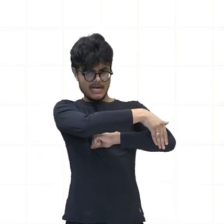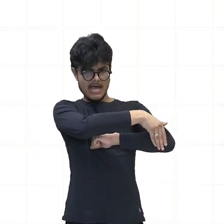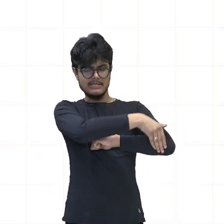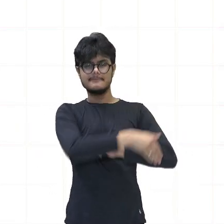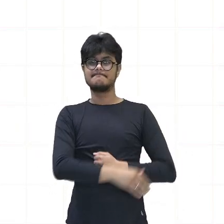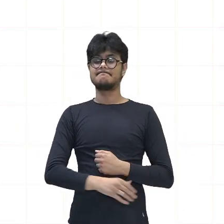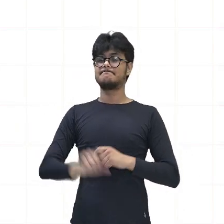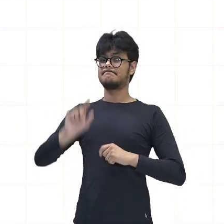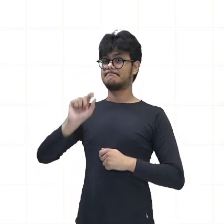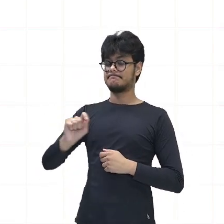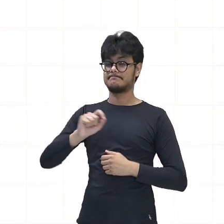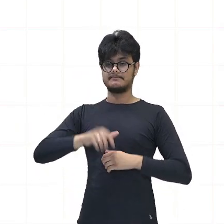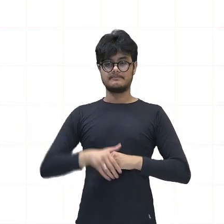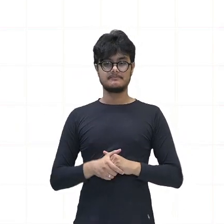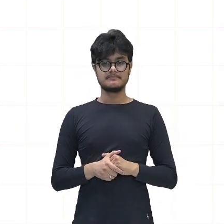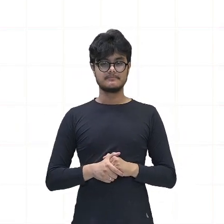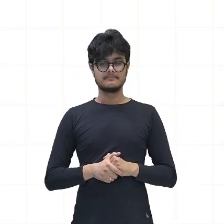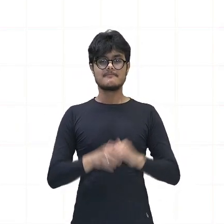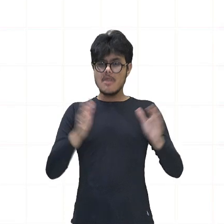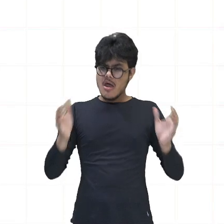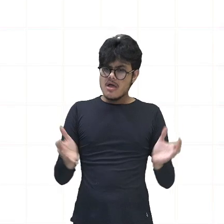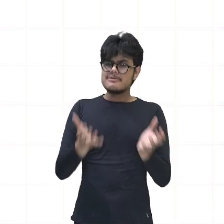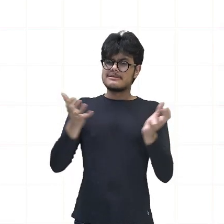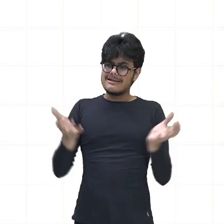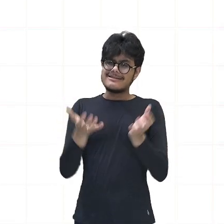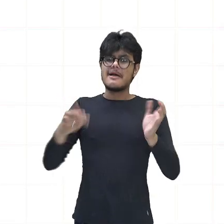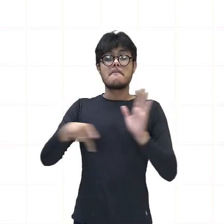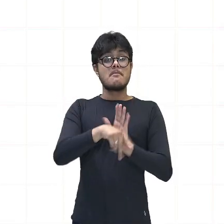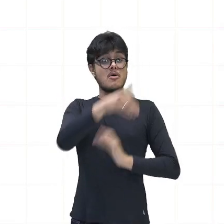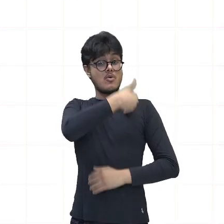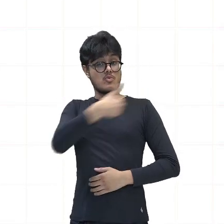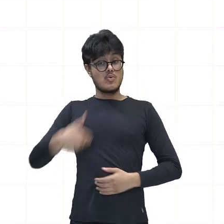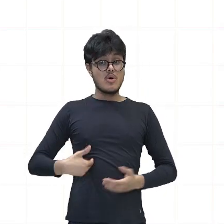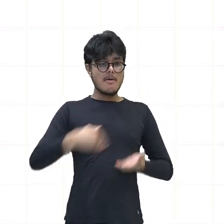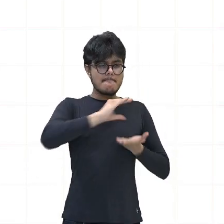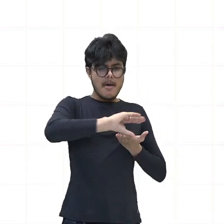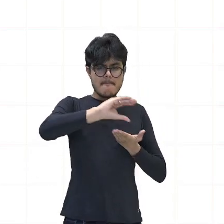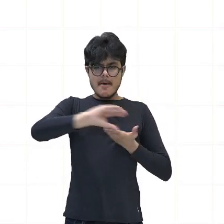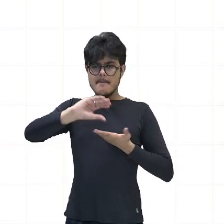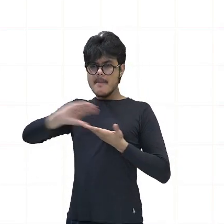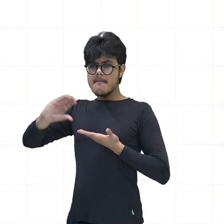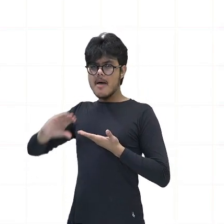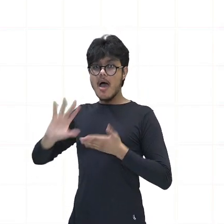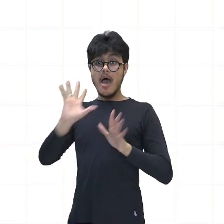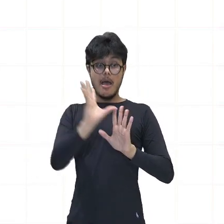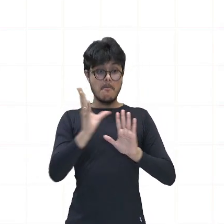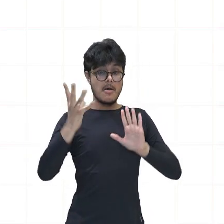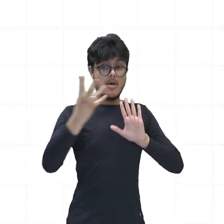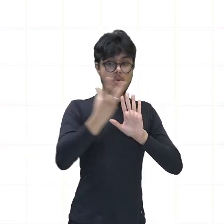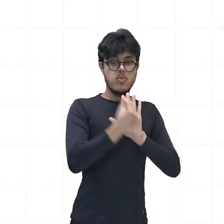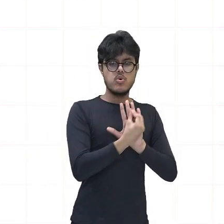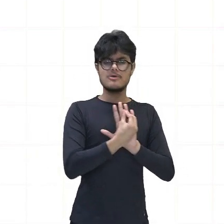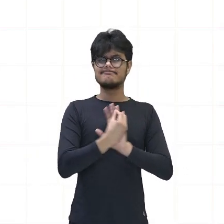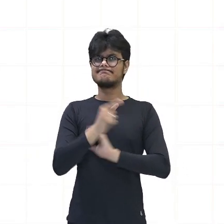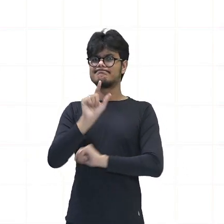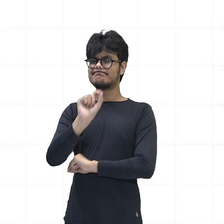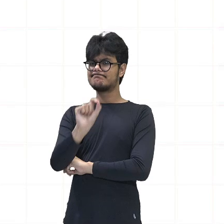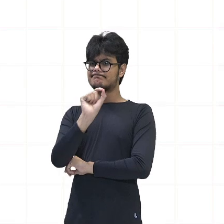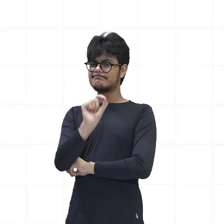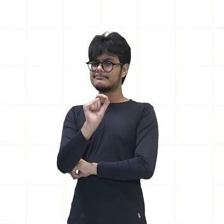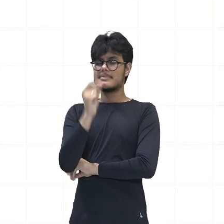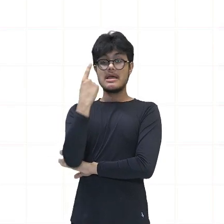estava fazendo e os incentivos governamentais, a Amazônia ela começou a atrair principalmente